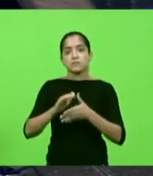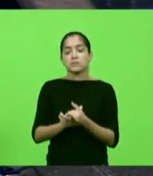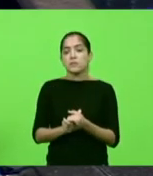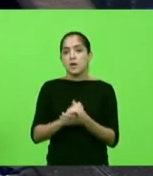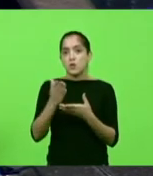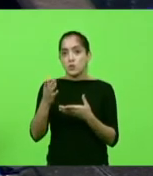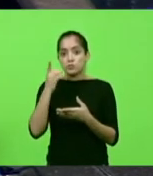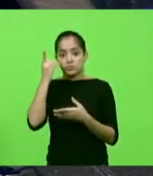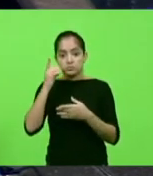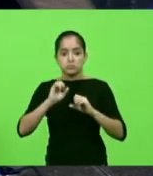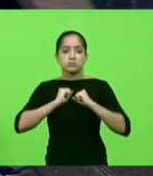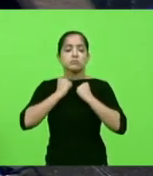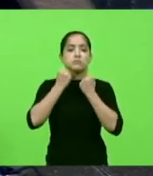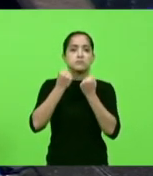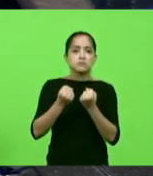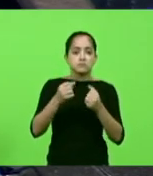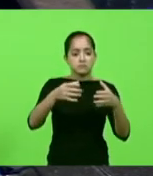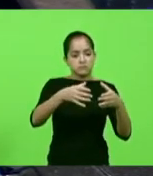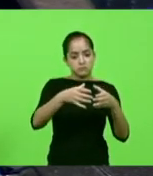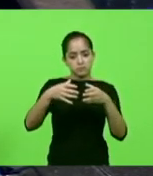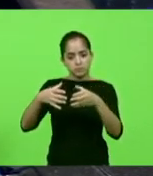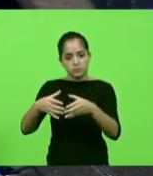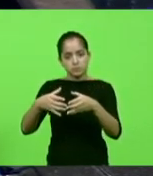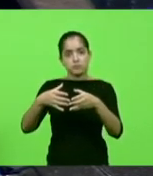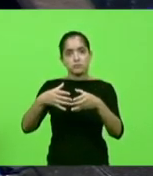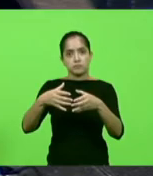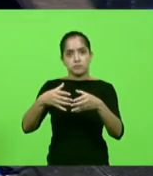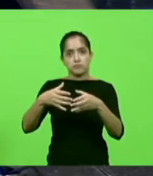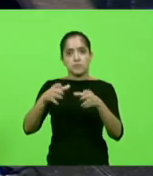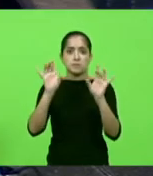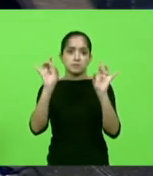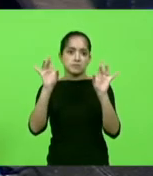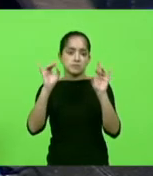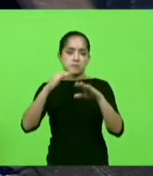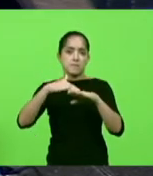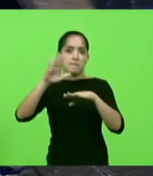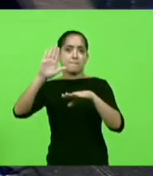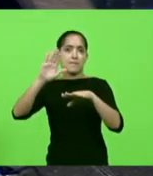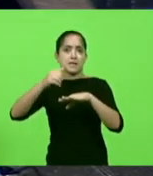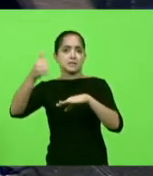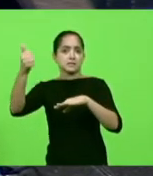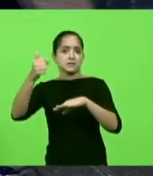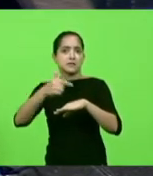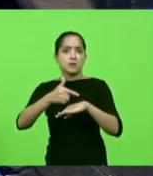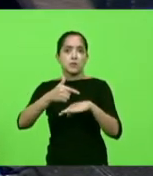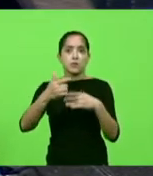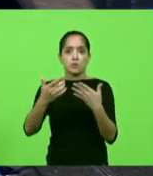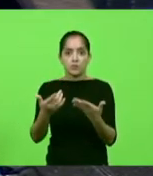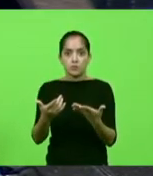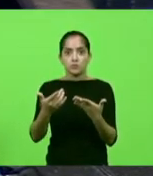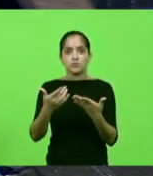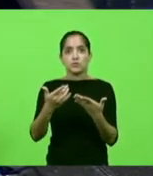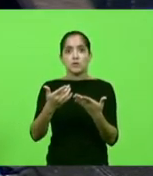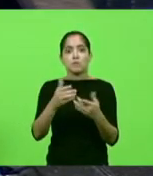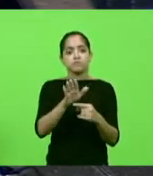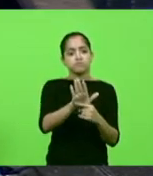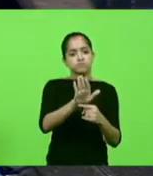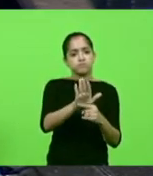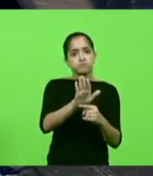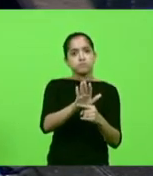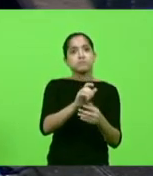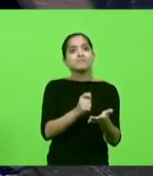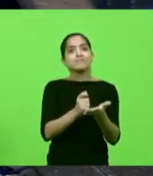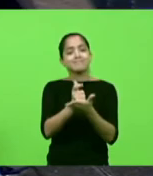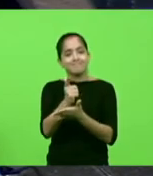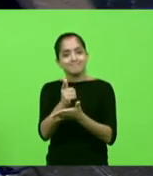deputado defende alguma categoria, diz que é mais especial que todas as outras, defende um privilégio e um benefício que será pago